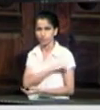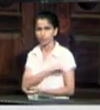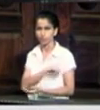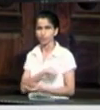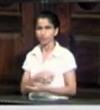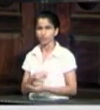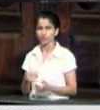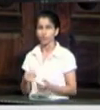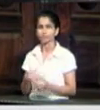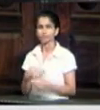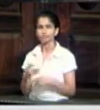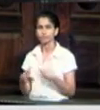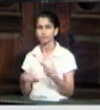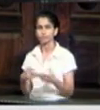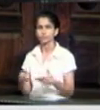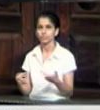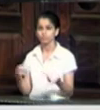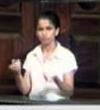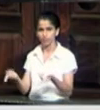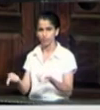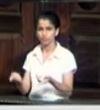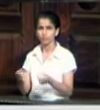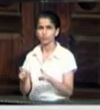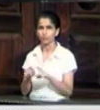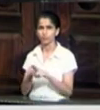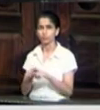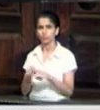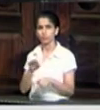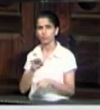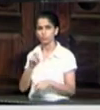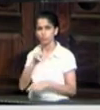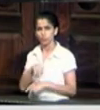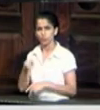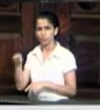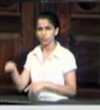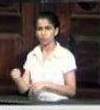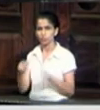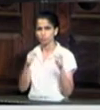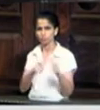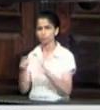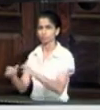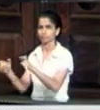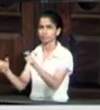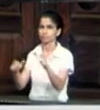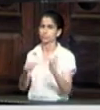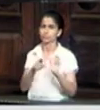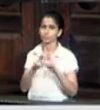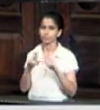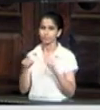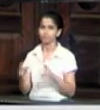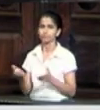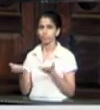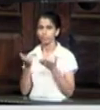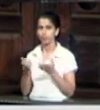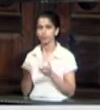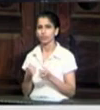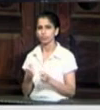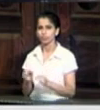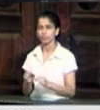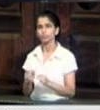sua vitimização, e o que acontece nas outras polícias militares. E aí eu quero reforçar essa